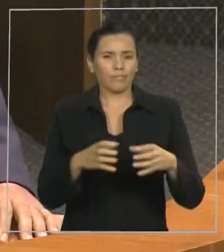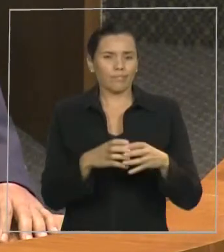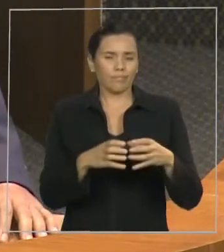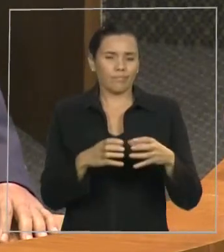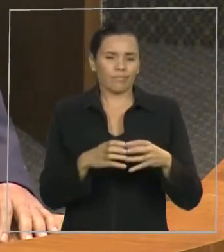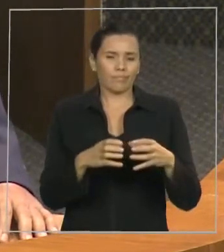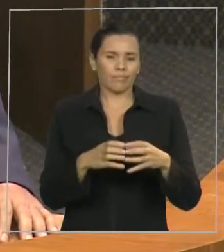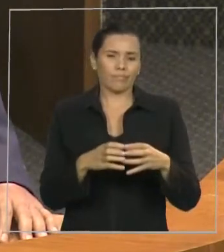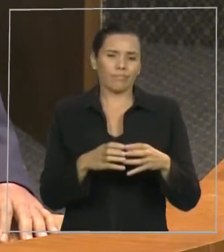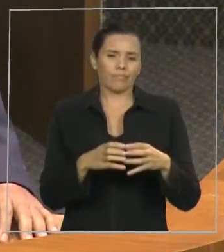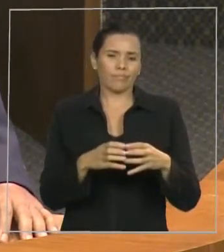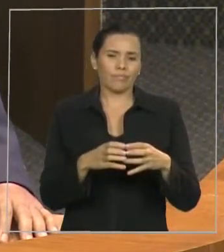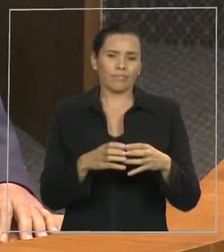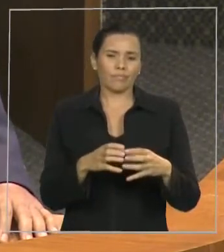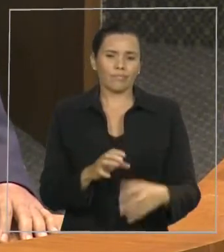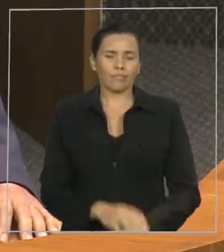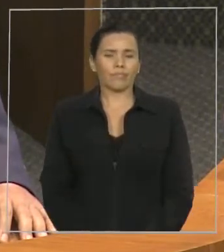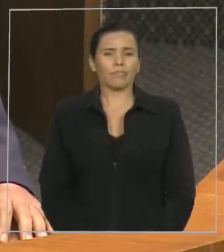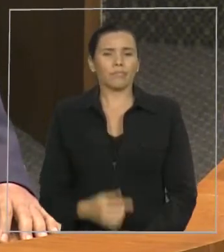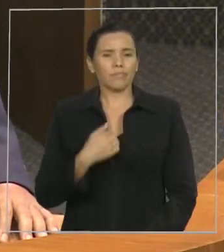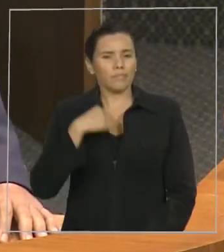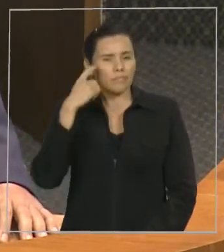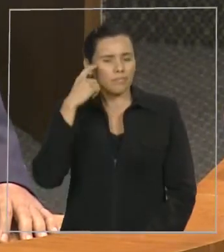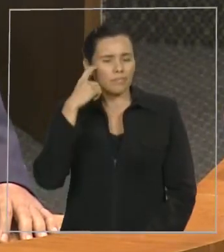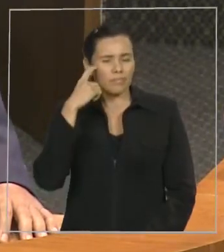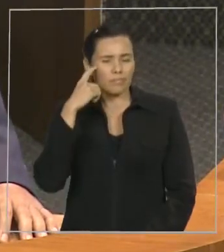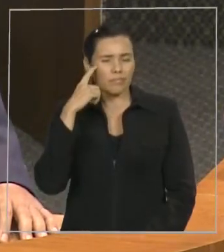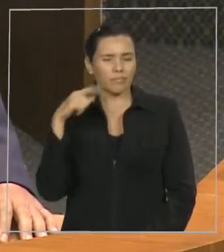internacional, o PSB não poderia ter mais